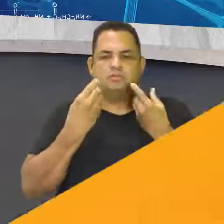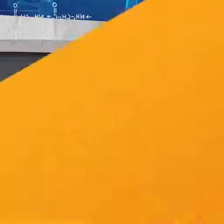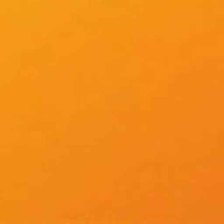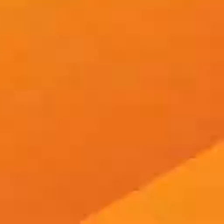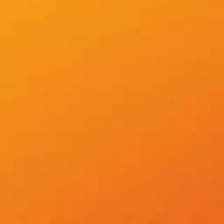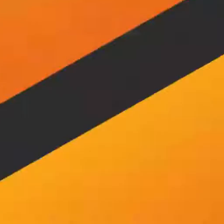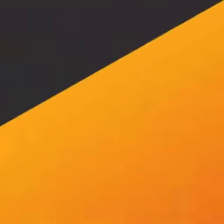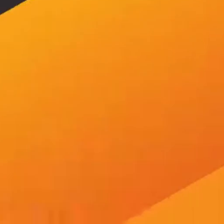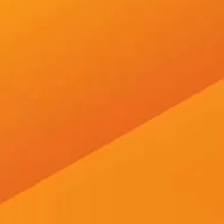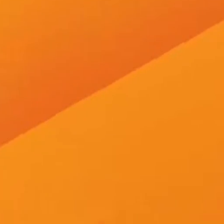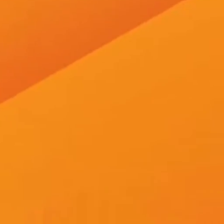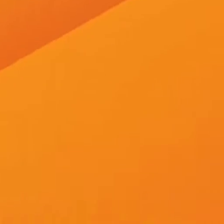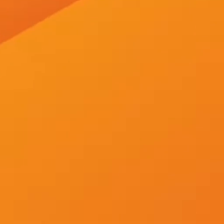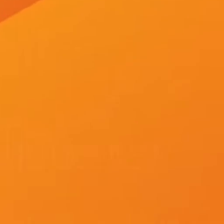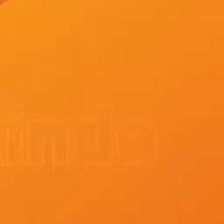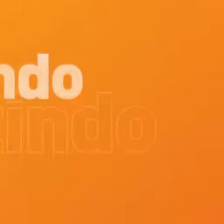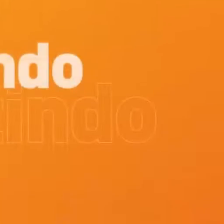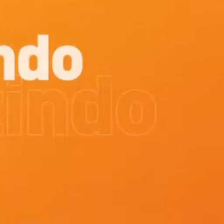aluno.